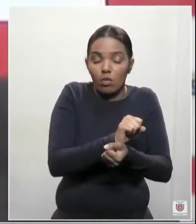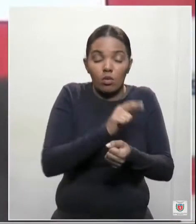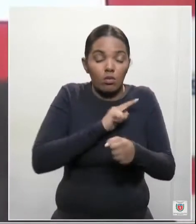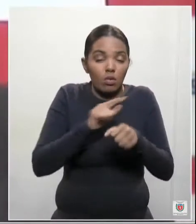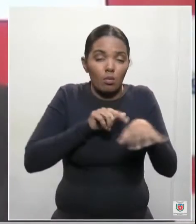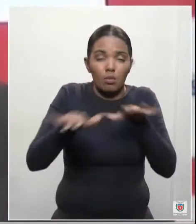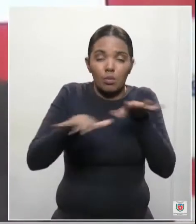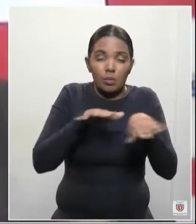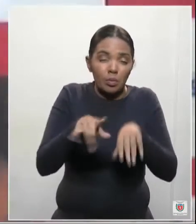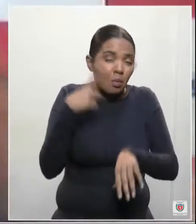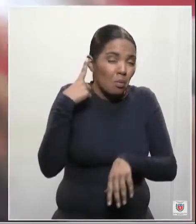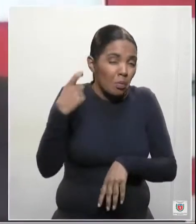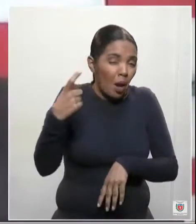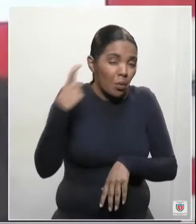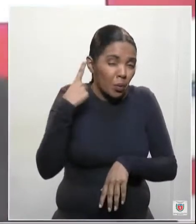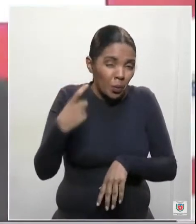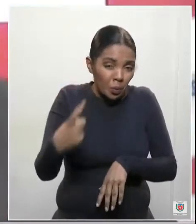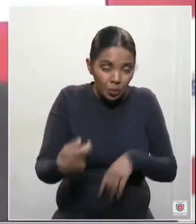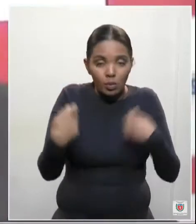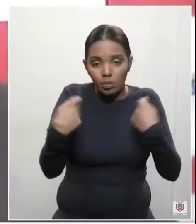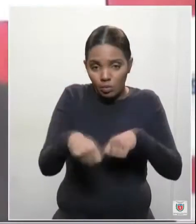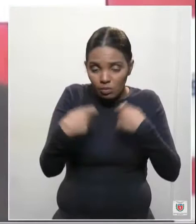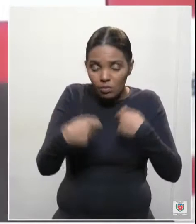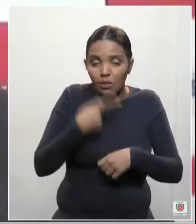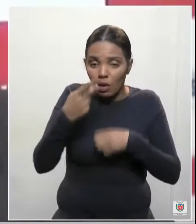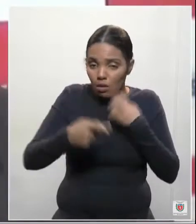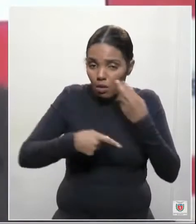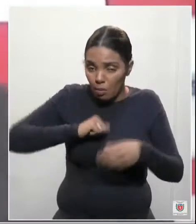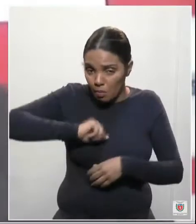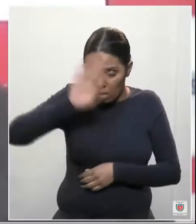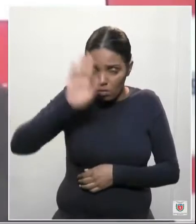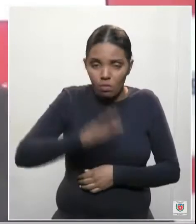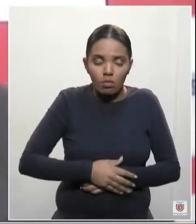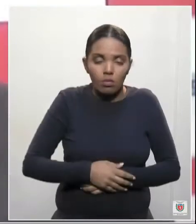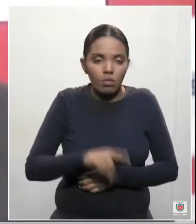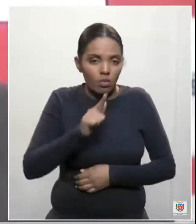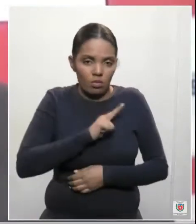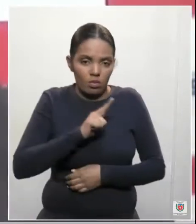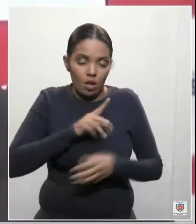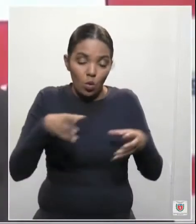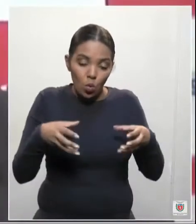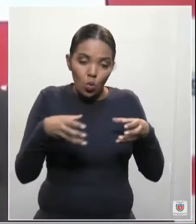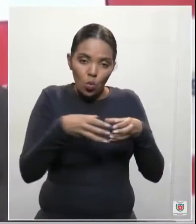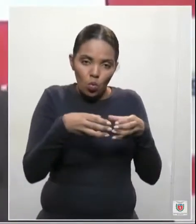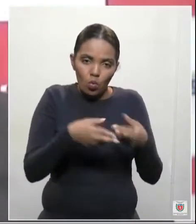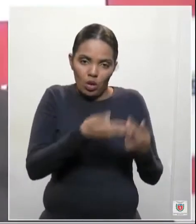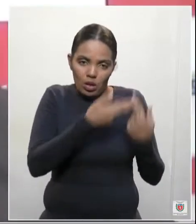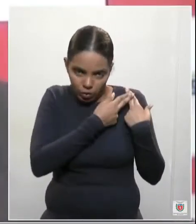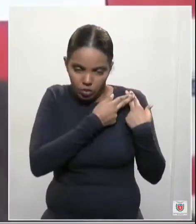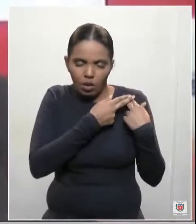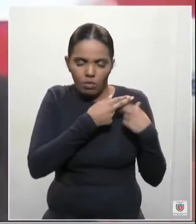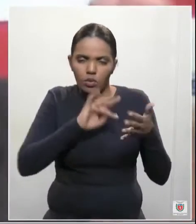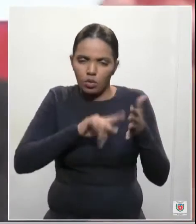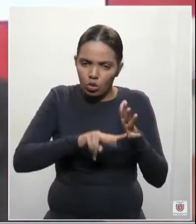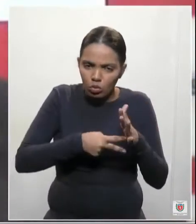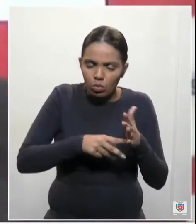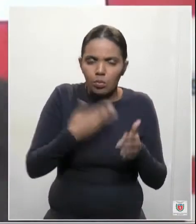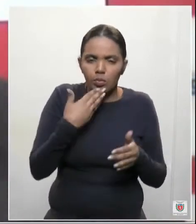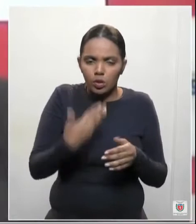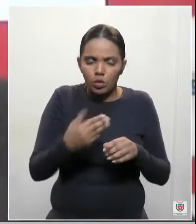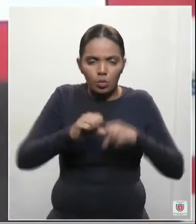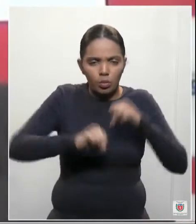esforçam as pessoas falarem mais alto e aumentam o número de saliva. Então, eu fui procurado pela Federação dos Trabalhadores da Indústria de Alimentação do Paraná, estou